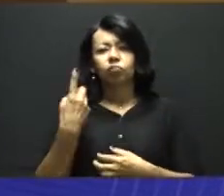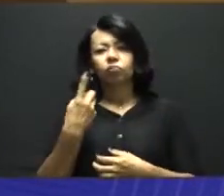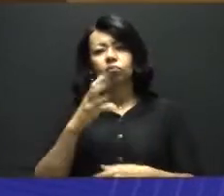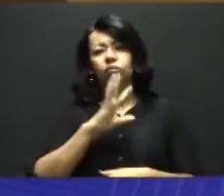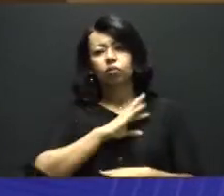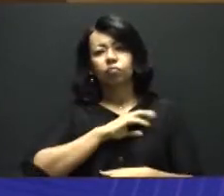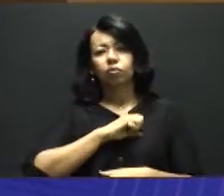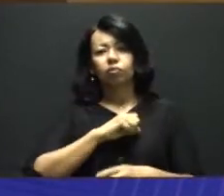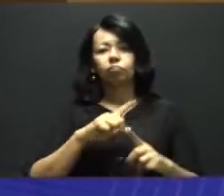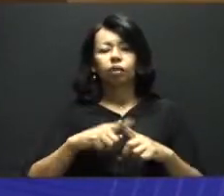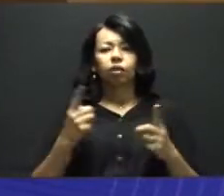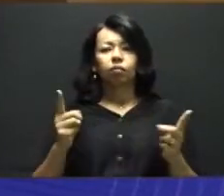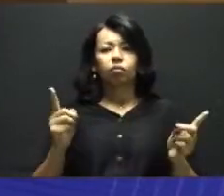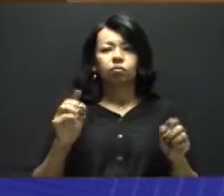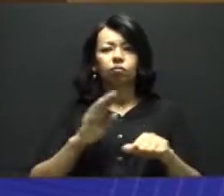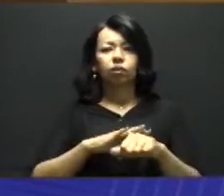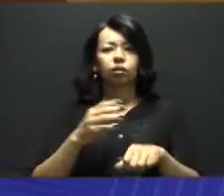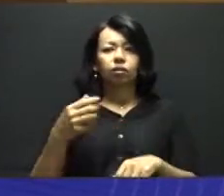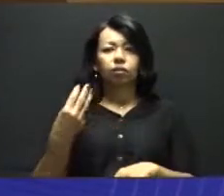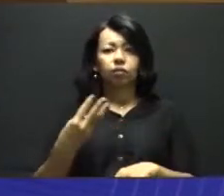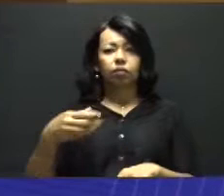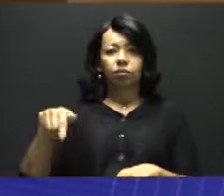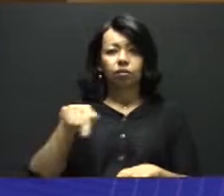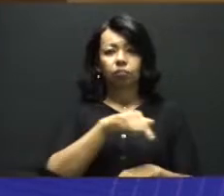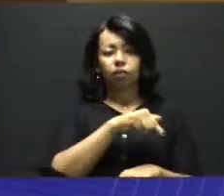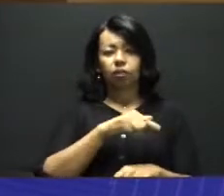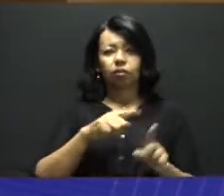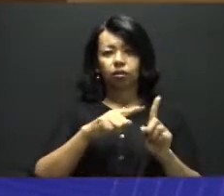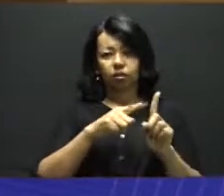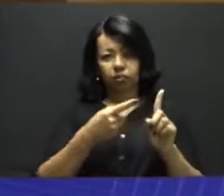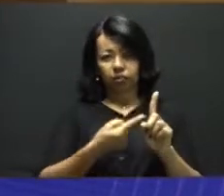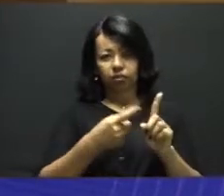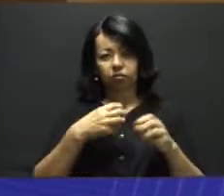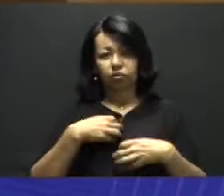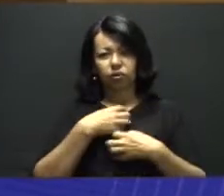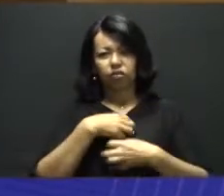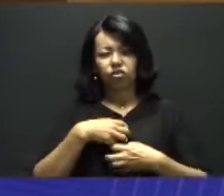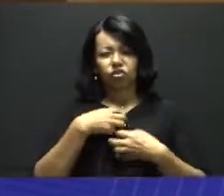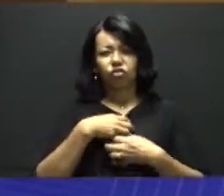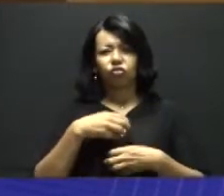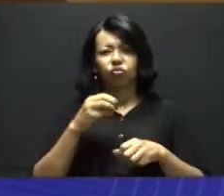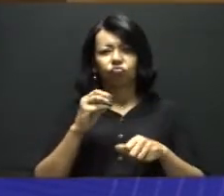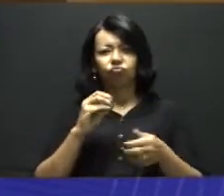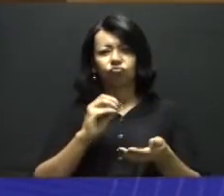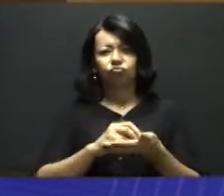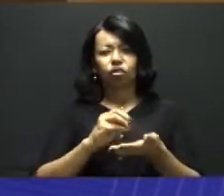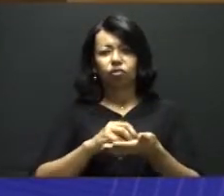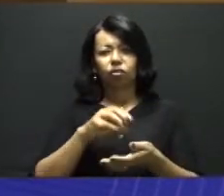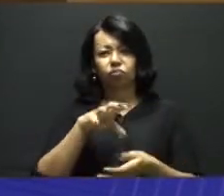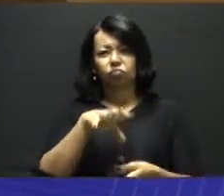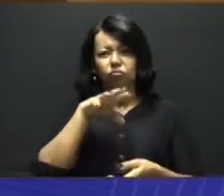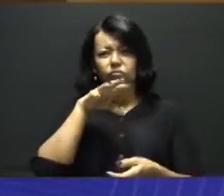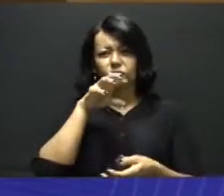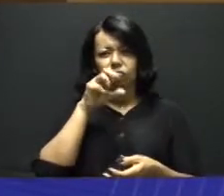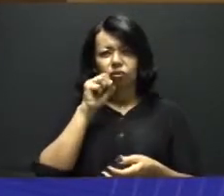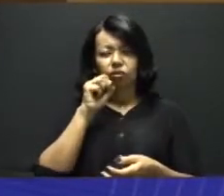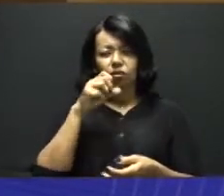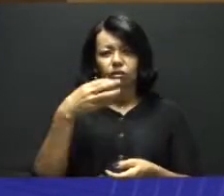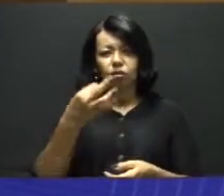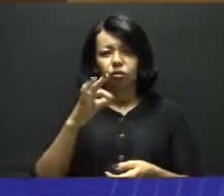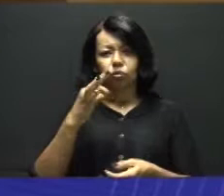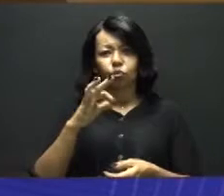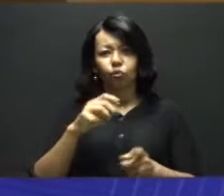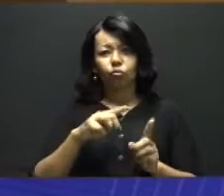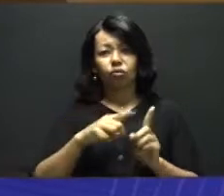mas com um pouco mais de três semanas de gravidez senti uma falta de ar e dor na barriga a partir